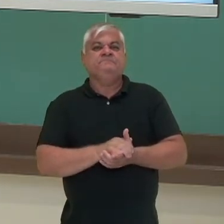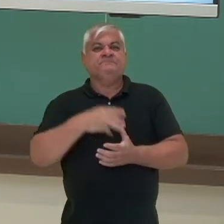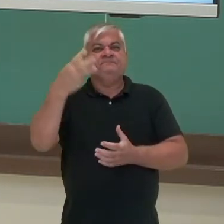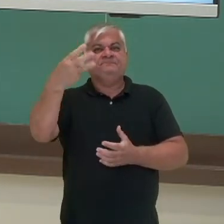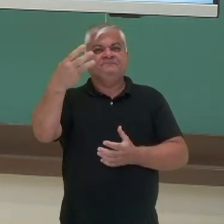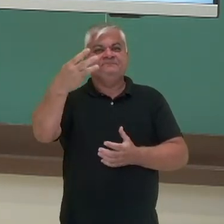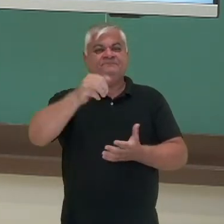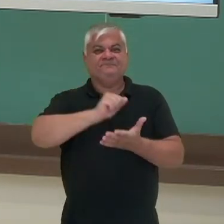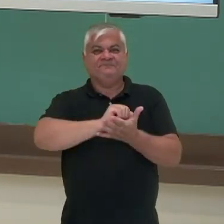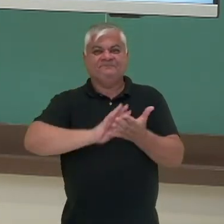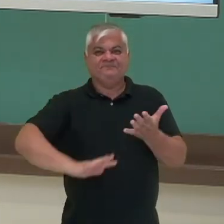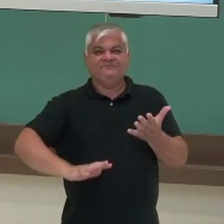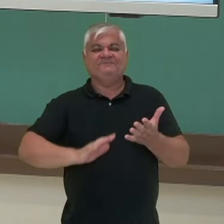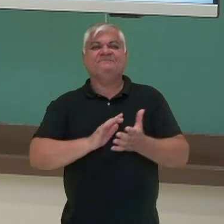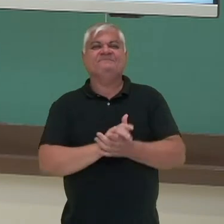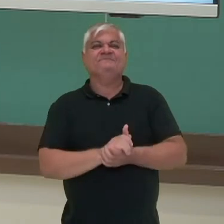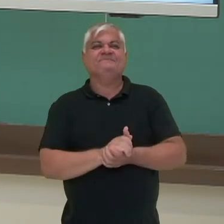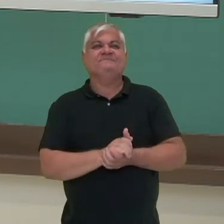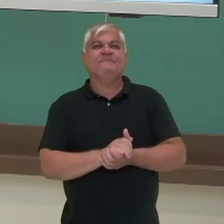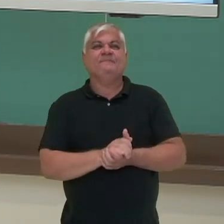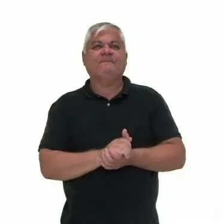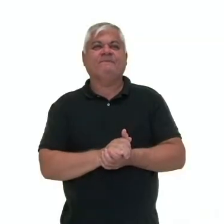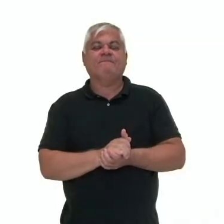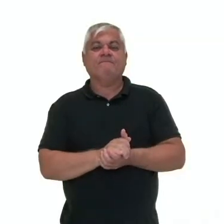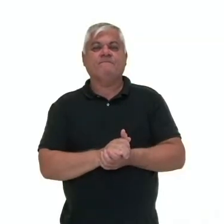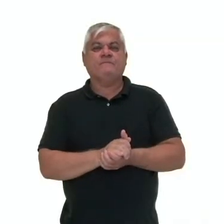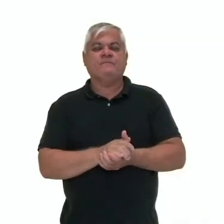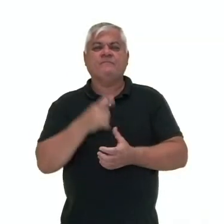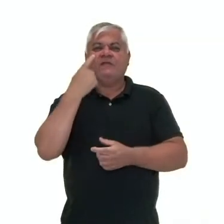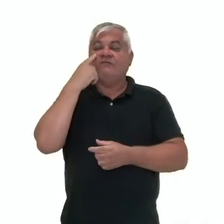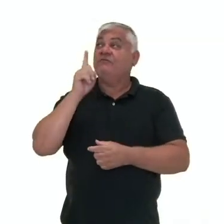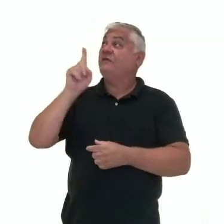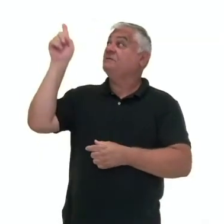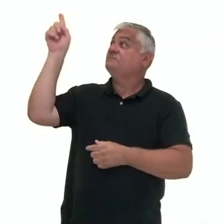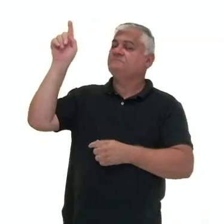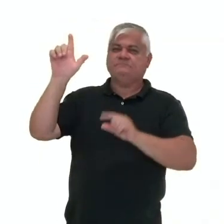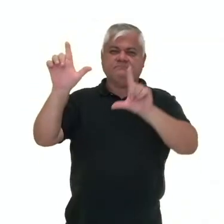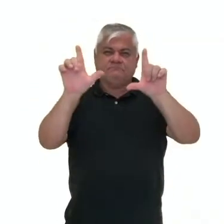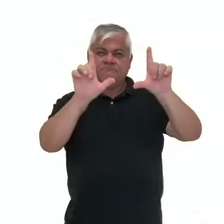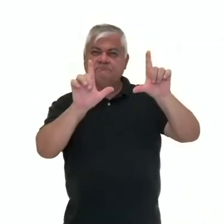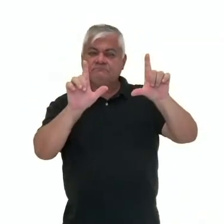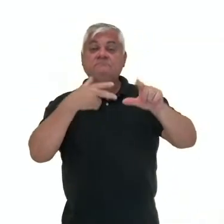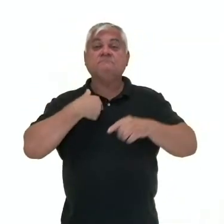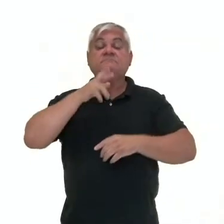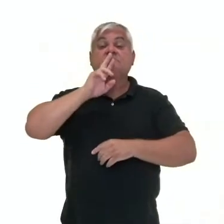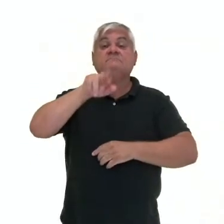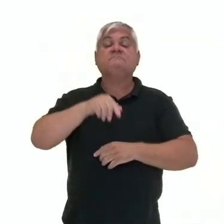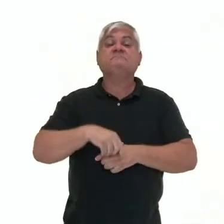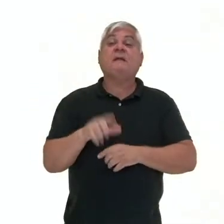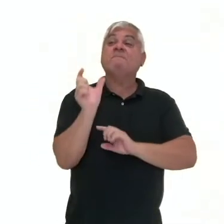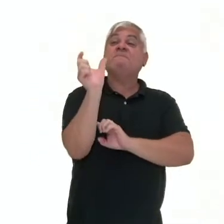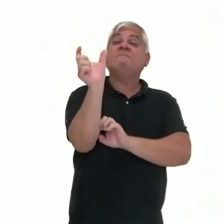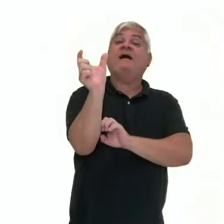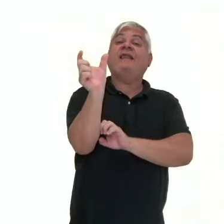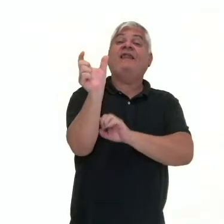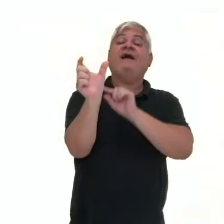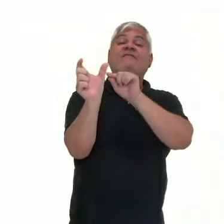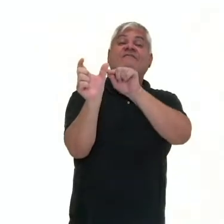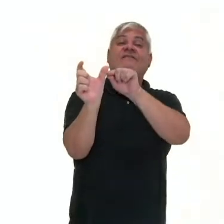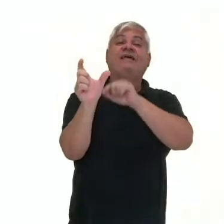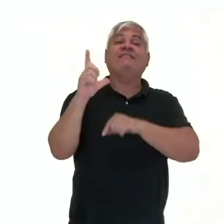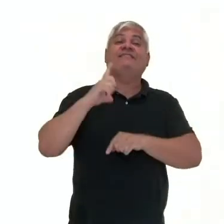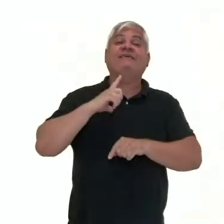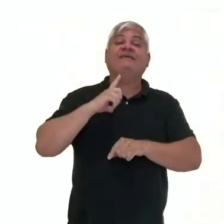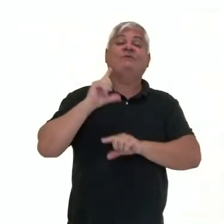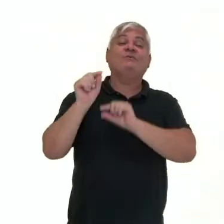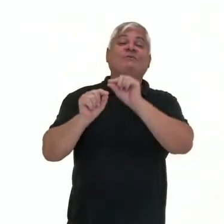Agora, atividade de número 3. Observe, né, o cartaz e responda. Que palavra acentuada aqui